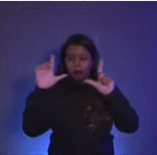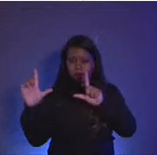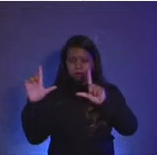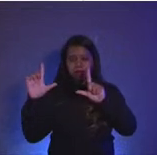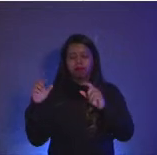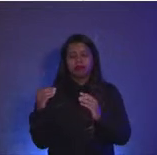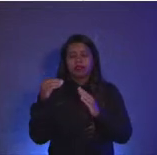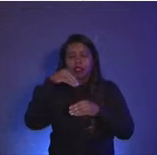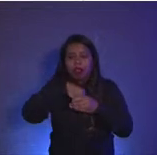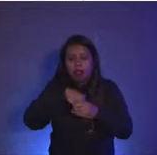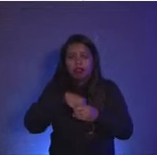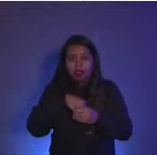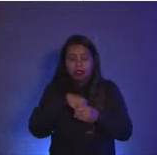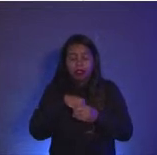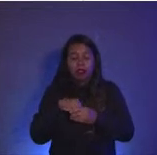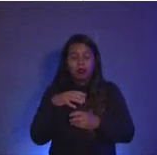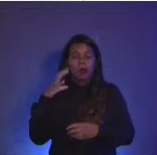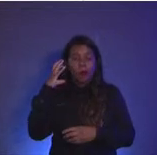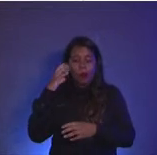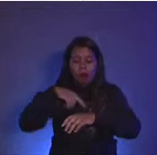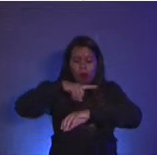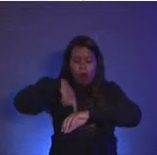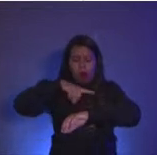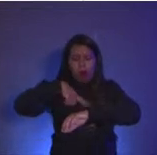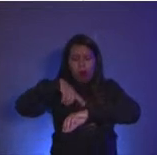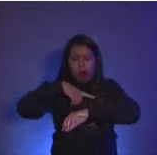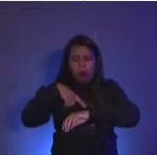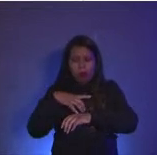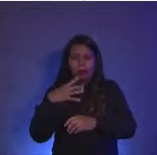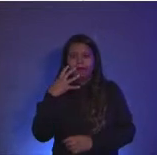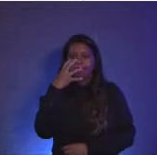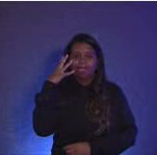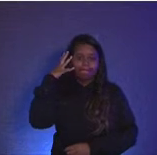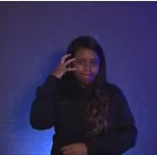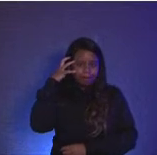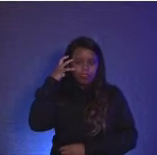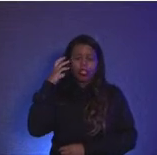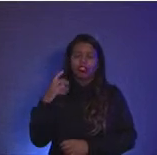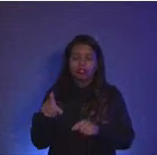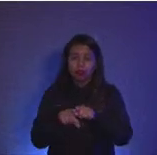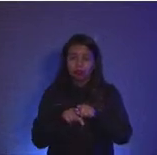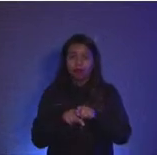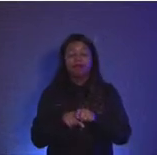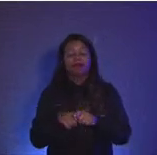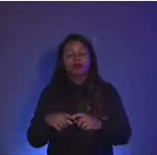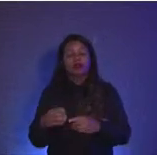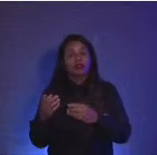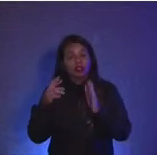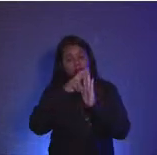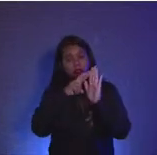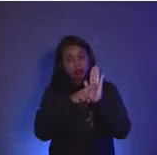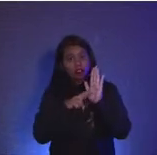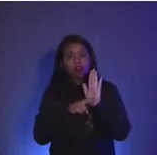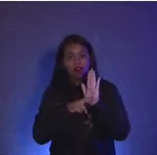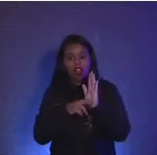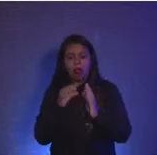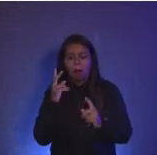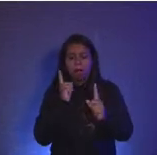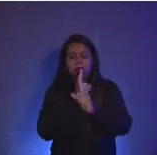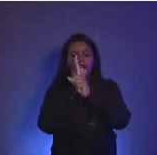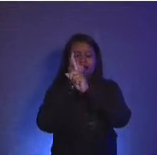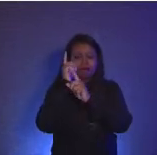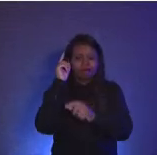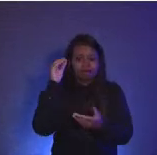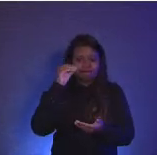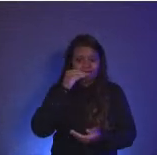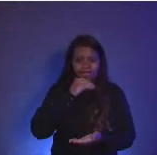dezenas de horas de programação de rádio, e conseguiu apontar falhas nesse relatório. E, por fim, outra coisa